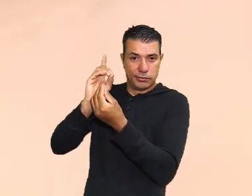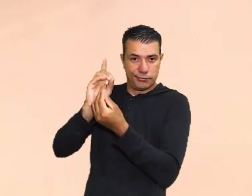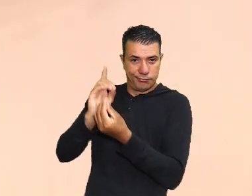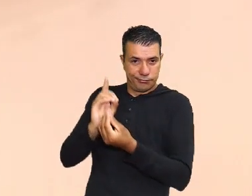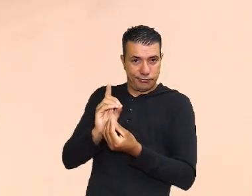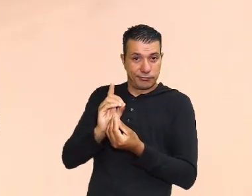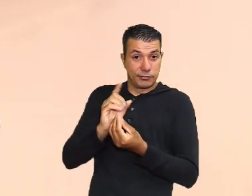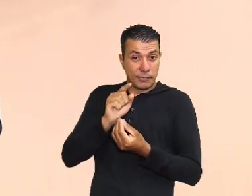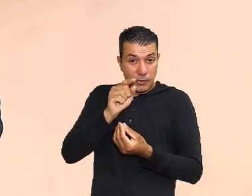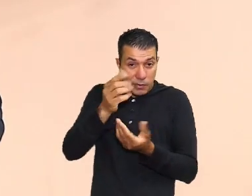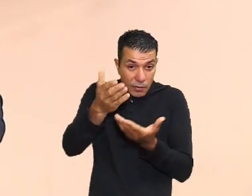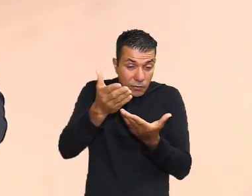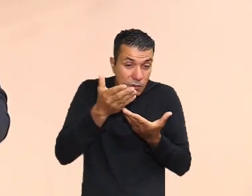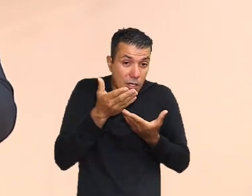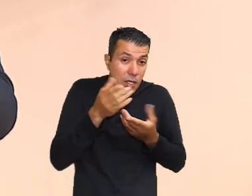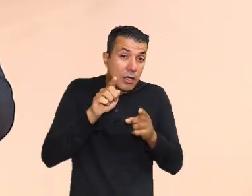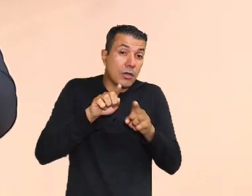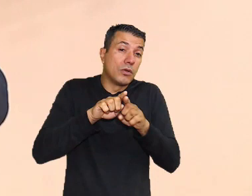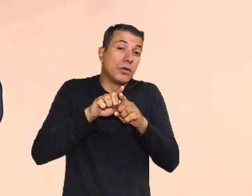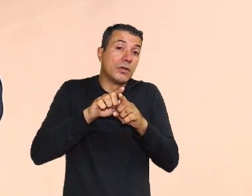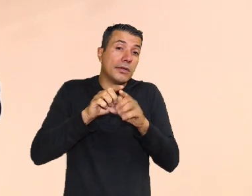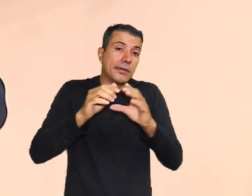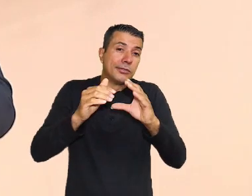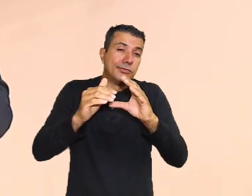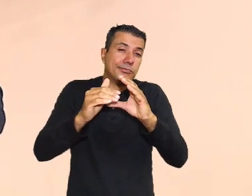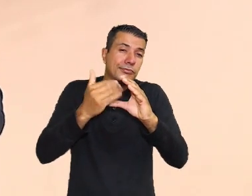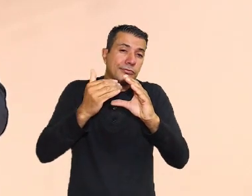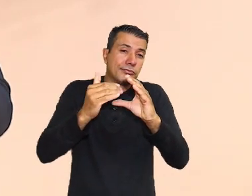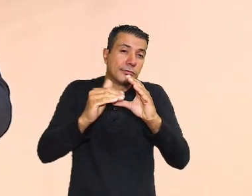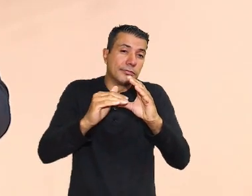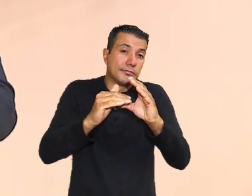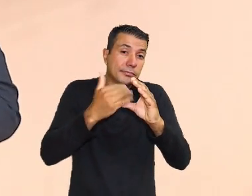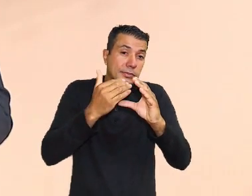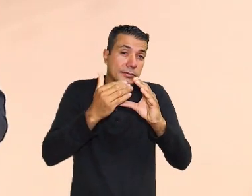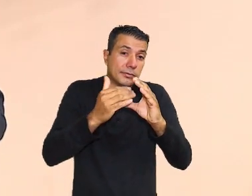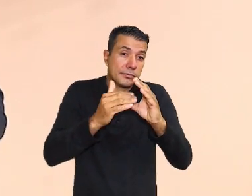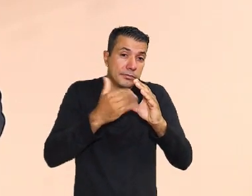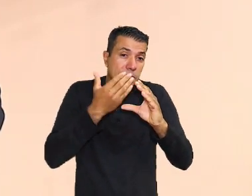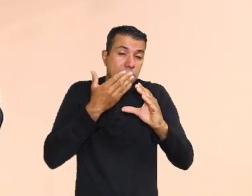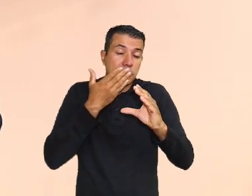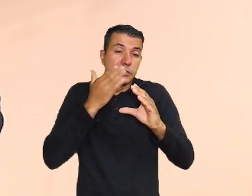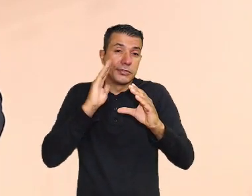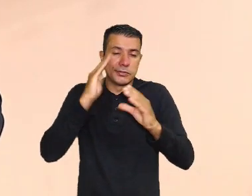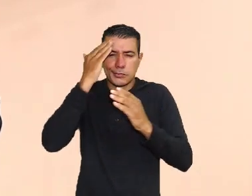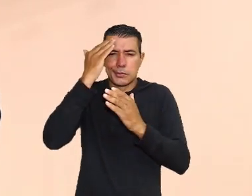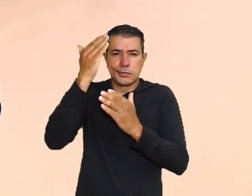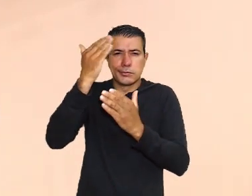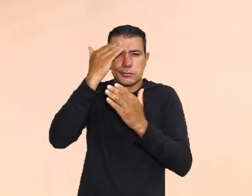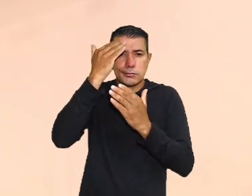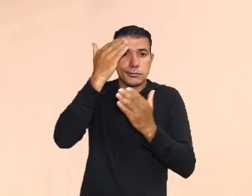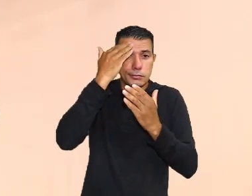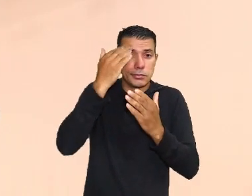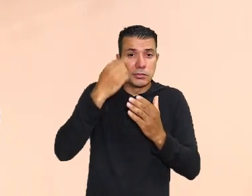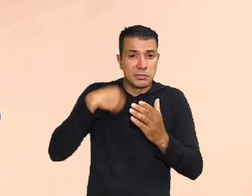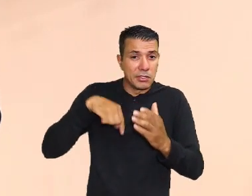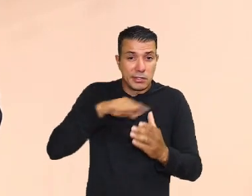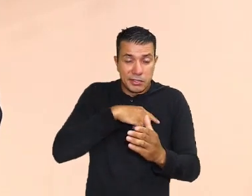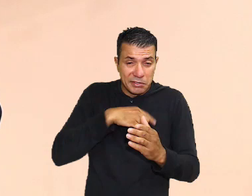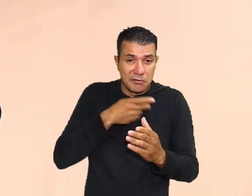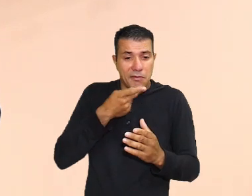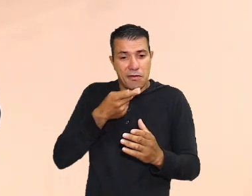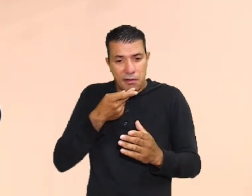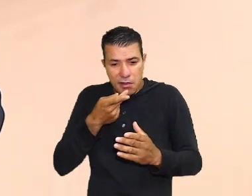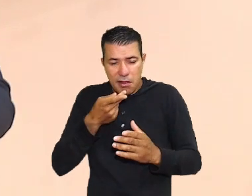convidar a você, junto comigo agora, ir colocando aí os seus pedidos, os seus agradecimentos. Se nós aqui não